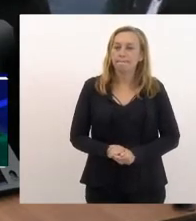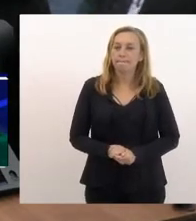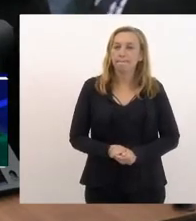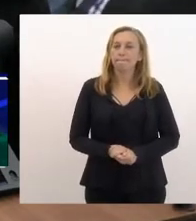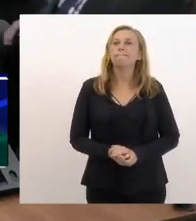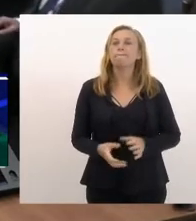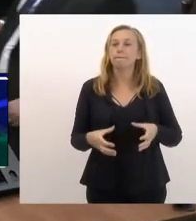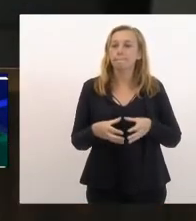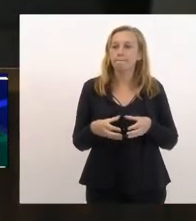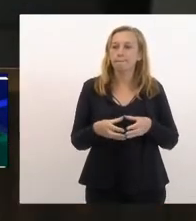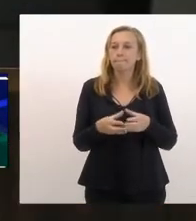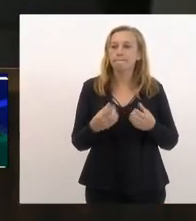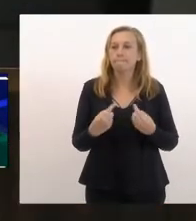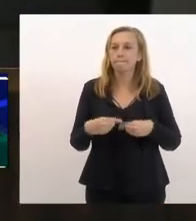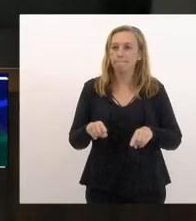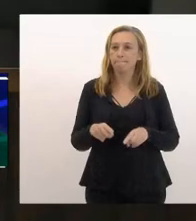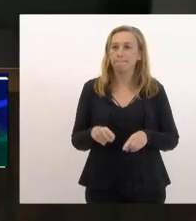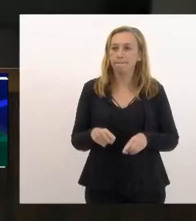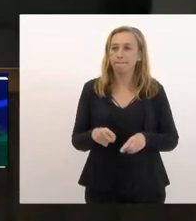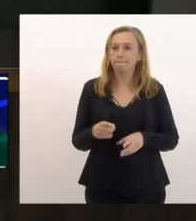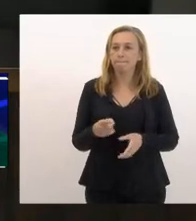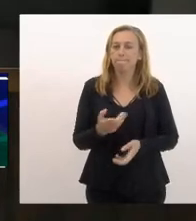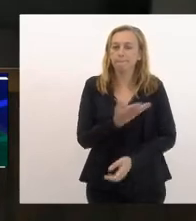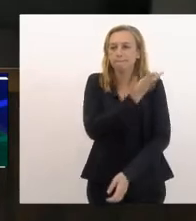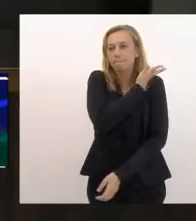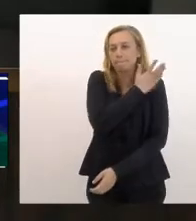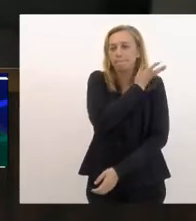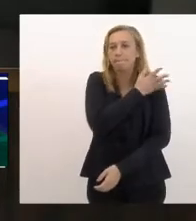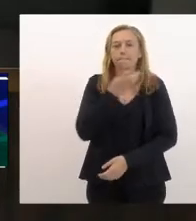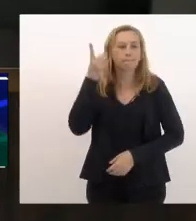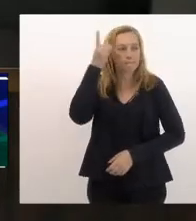Pela Comissão de Combate às Discriminações, deputado Carlos Mink.